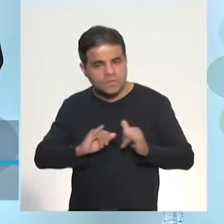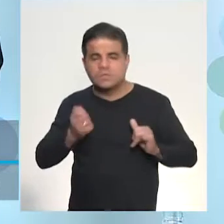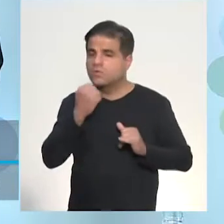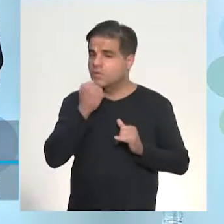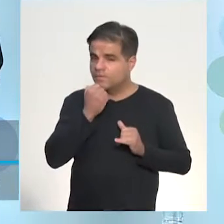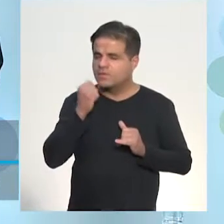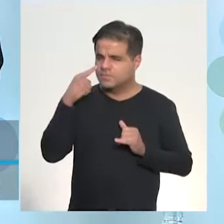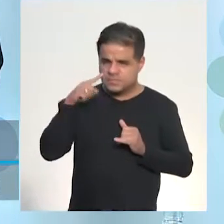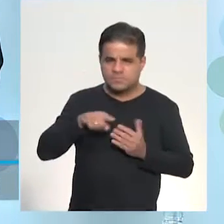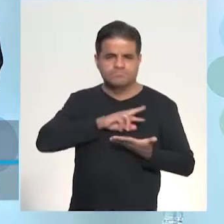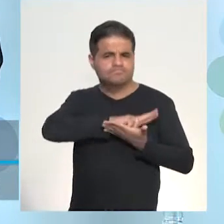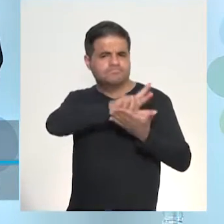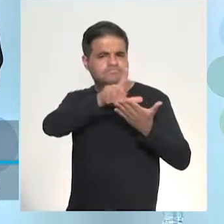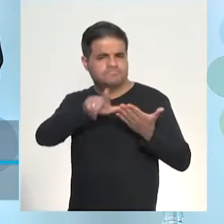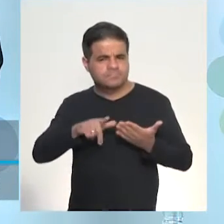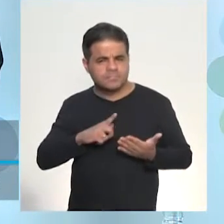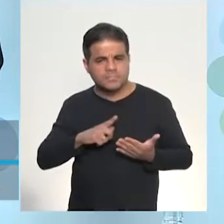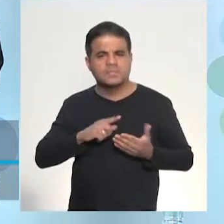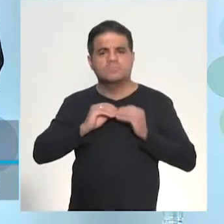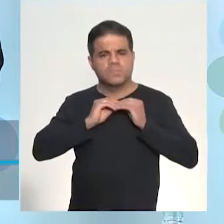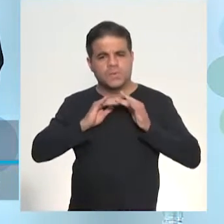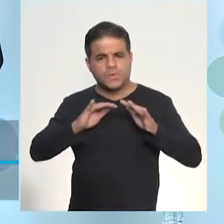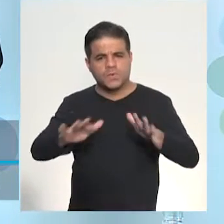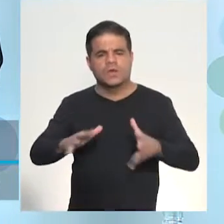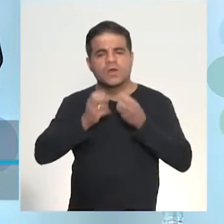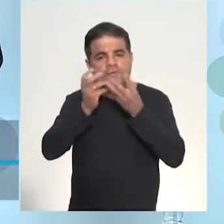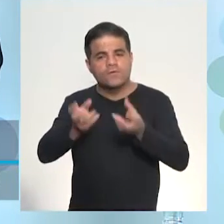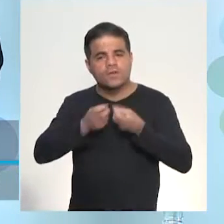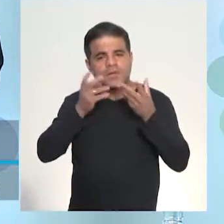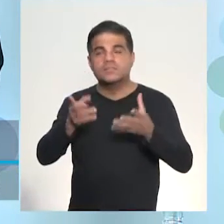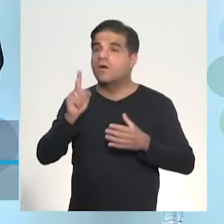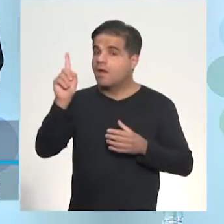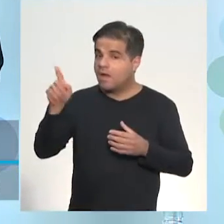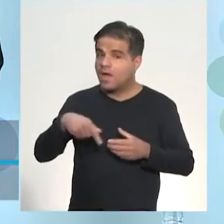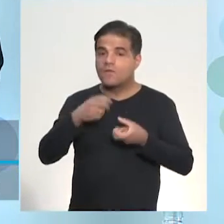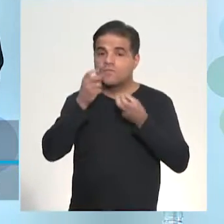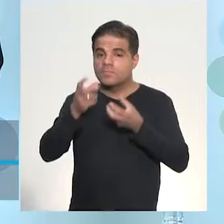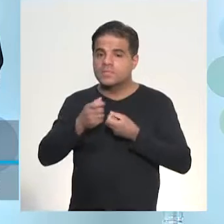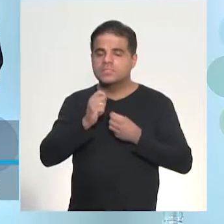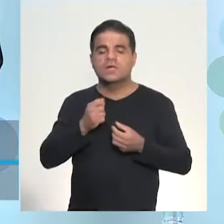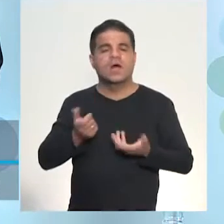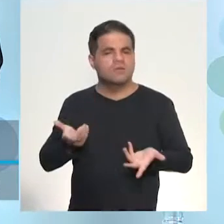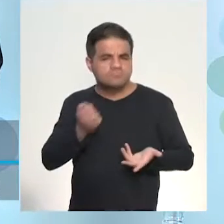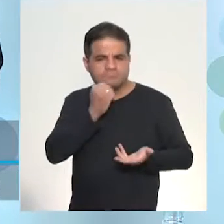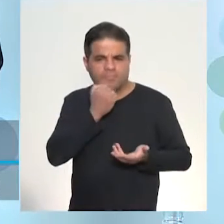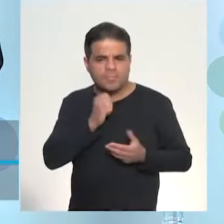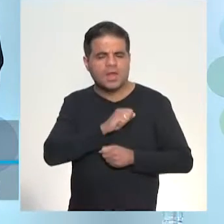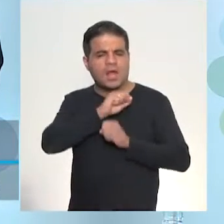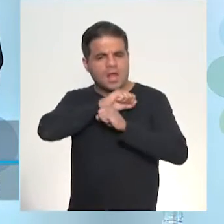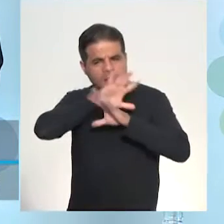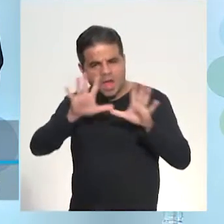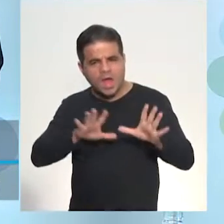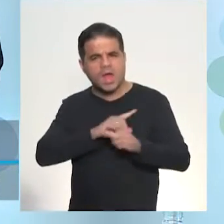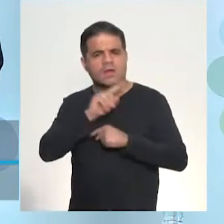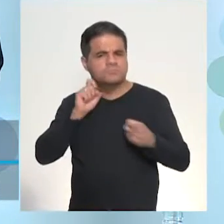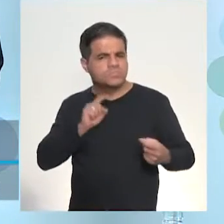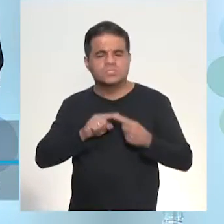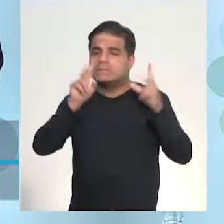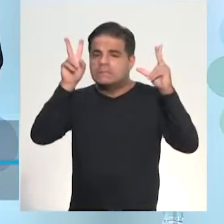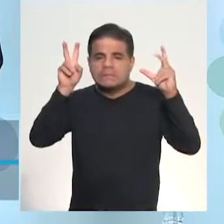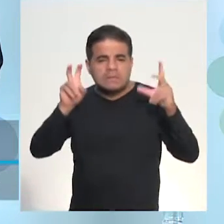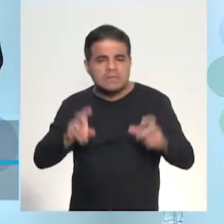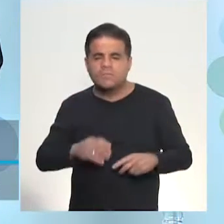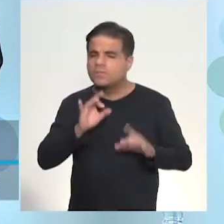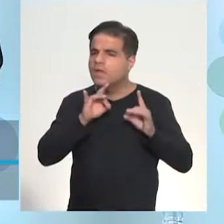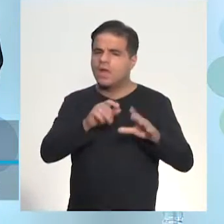científica. Então vocês viram as características, né? Distribuir informação, a informação científica de forma clara, objetiva, sem muitos termos técnicos,